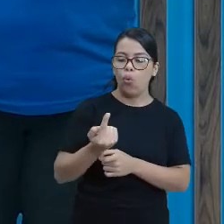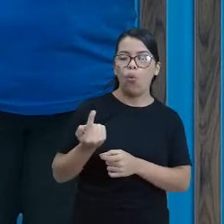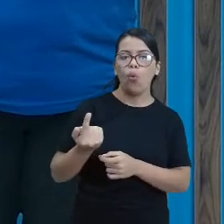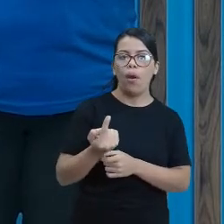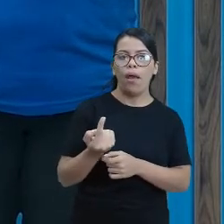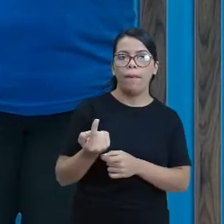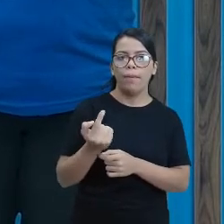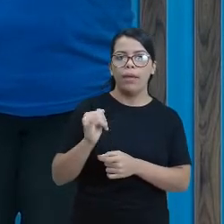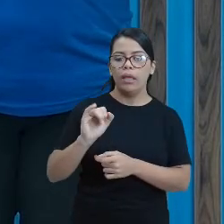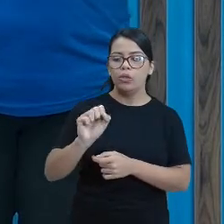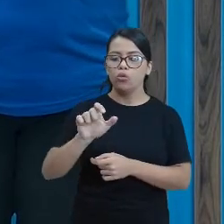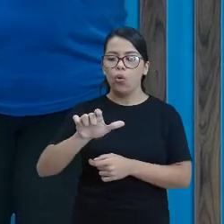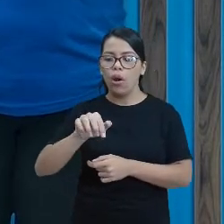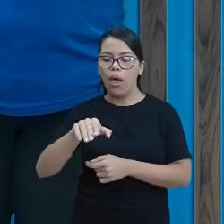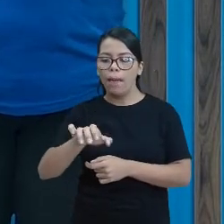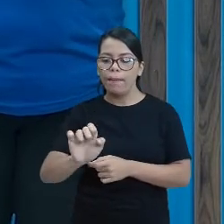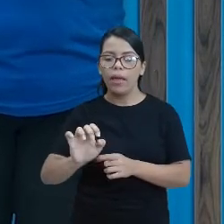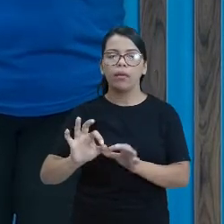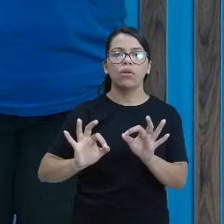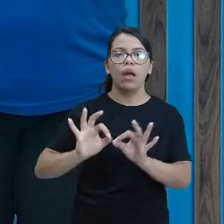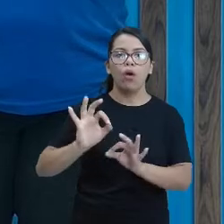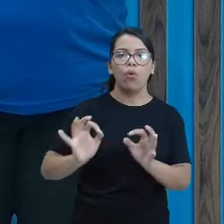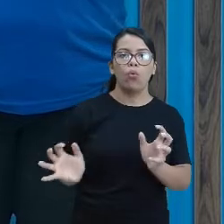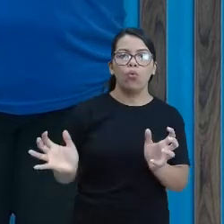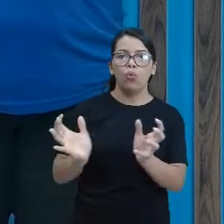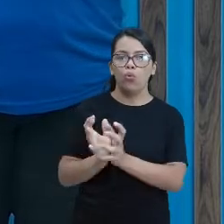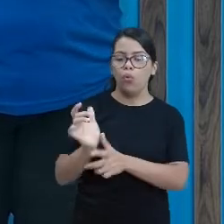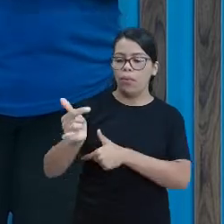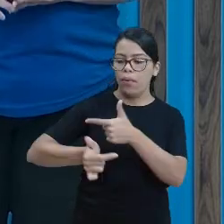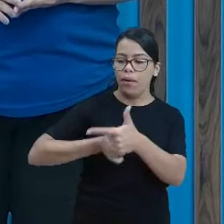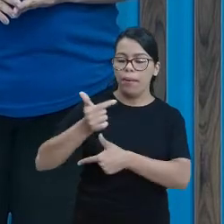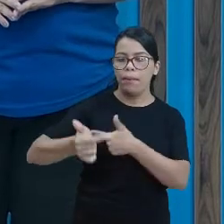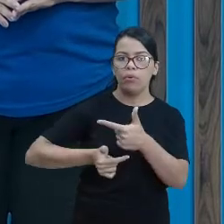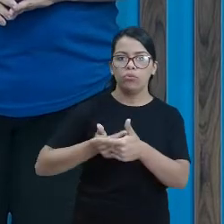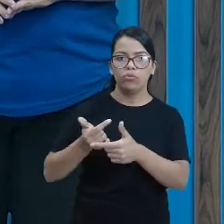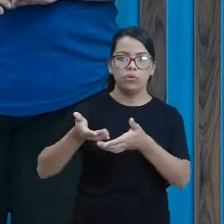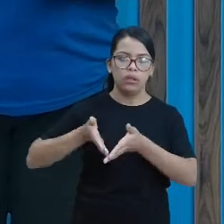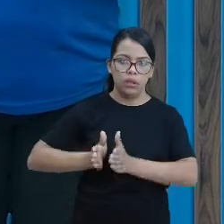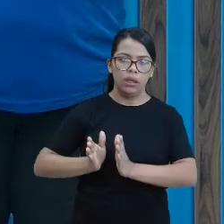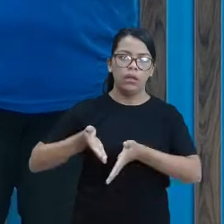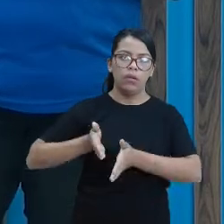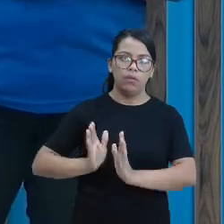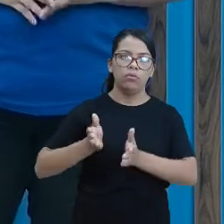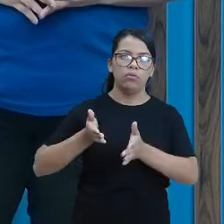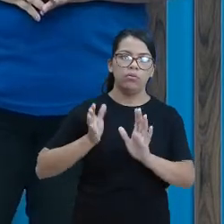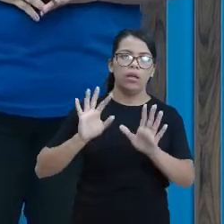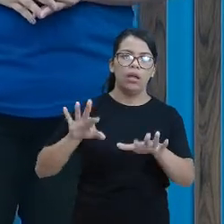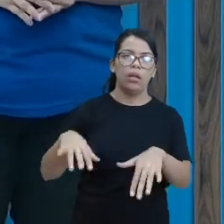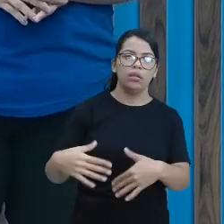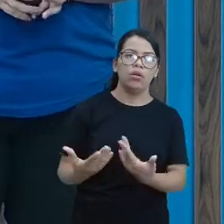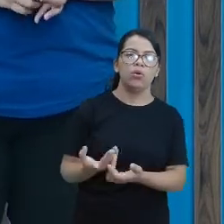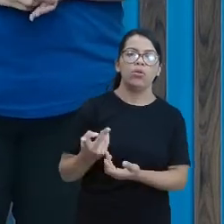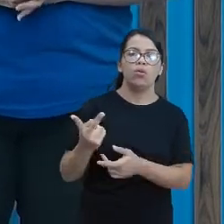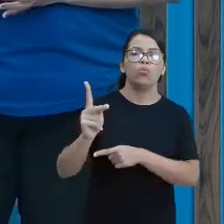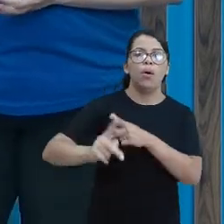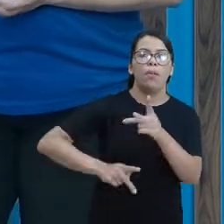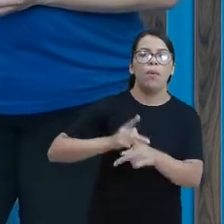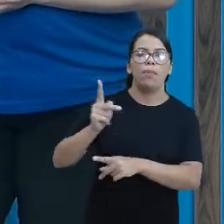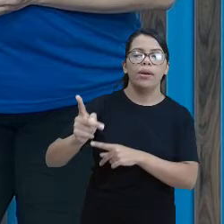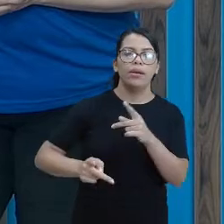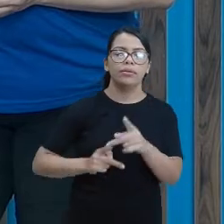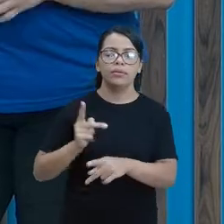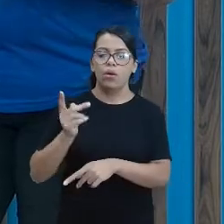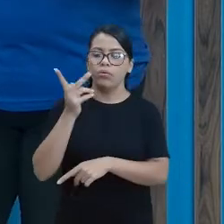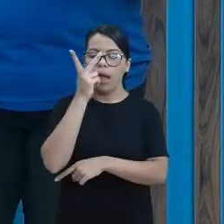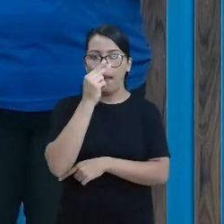mesma espécie divergiram a ponto delas não conseguirem mais se reproduzir entre si, tá certo?